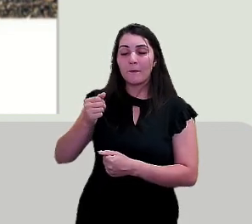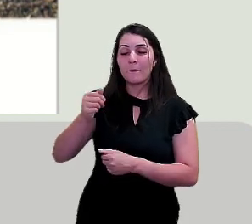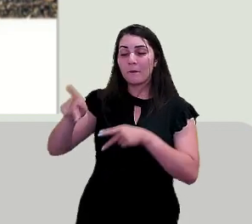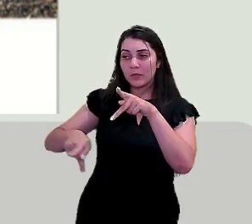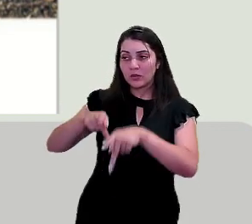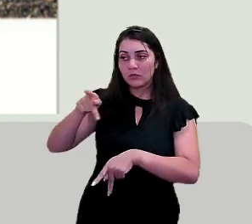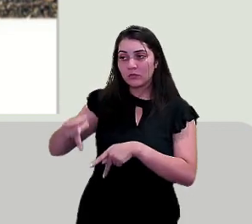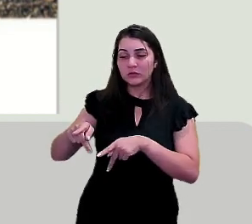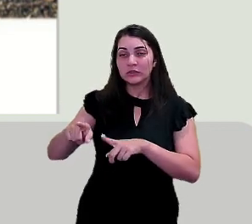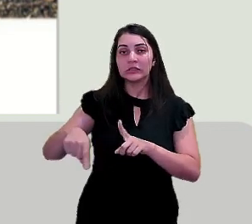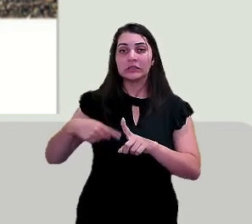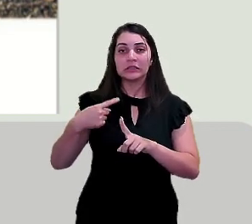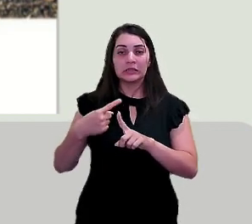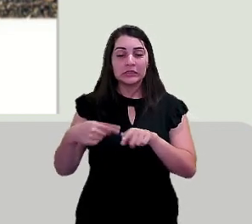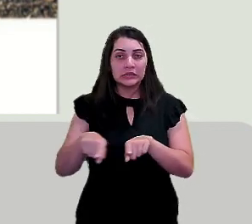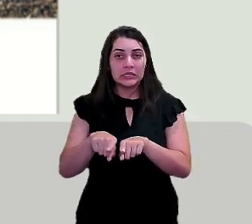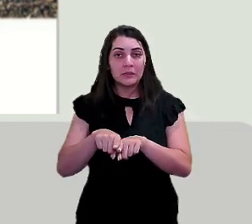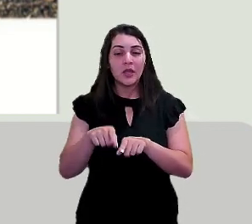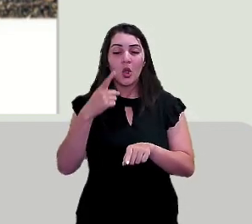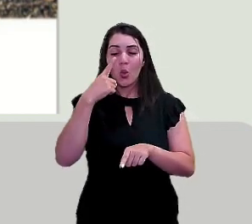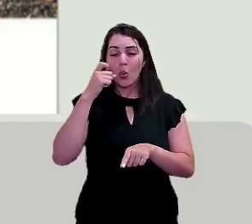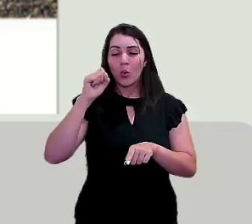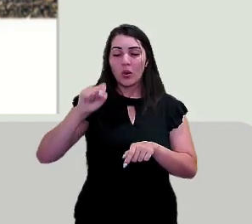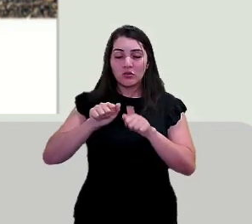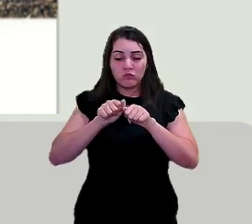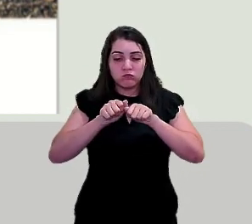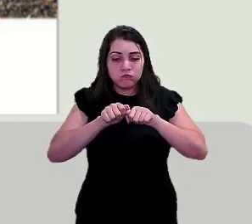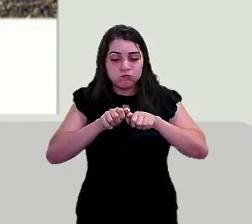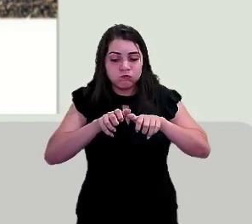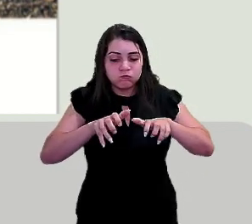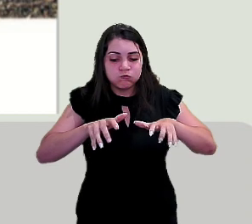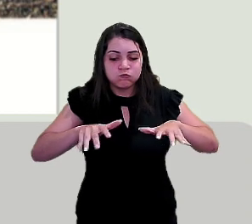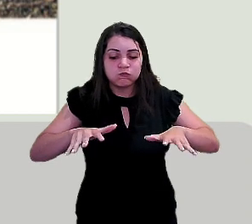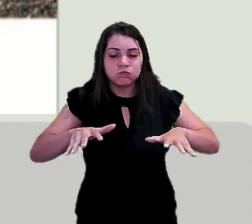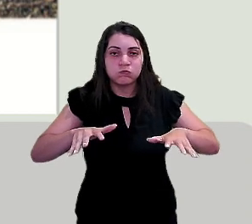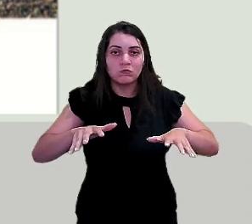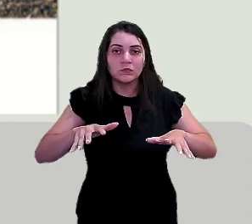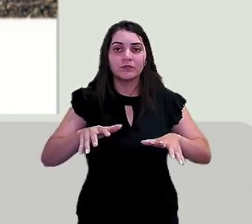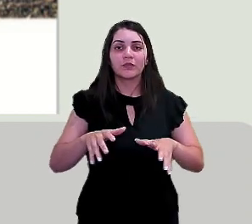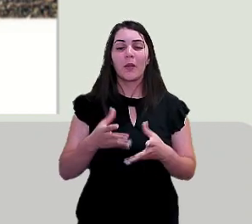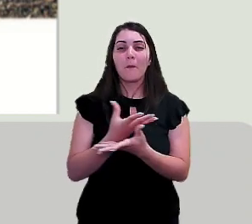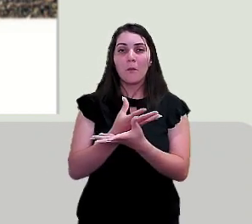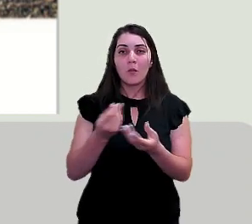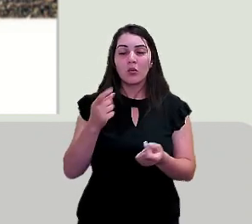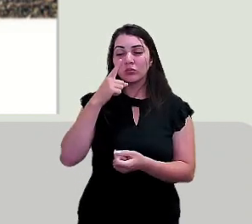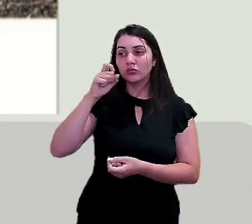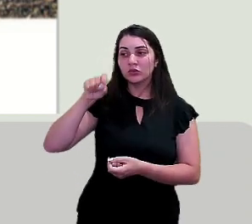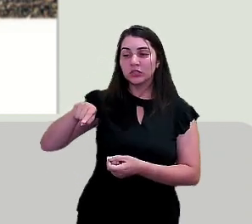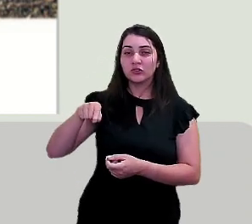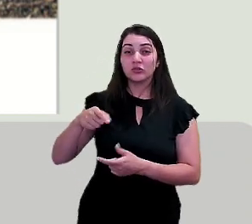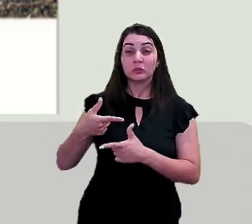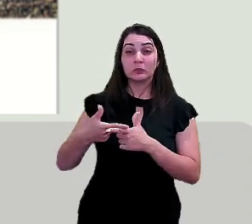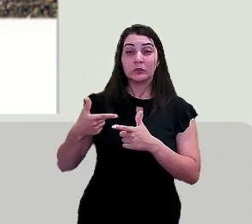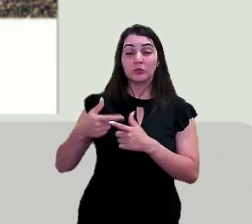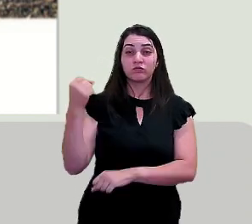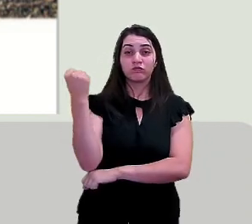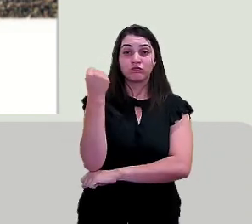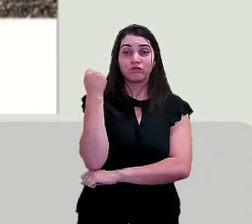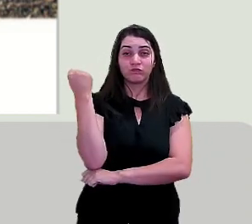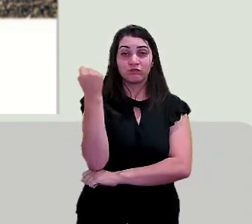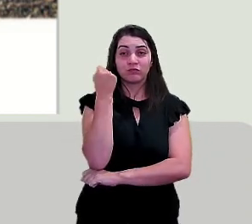produtos descartados como um lixo. O excesso de lixo é um grave problema ambiental. Mas será que em todos